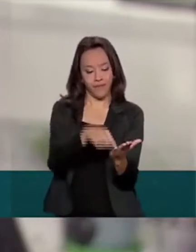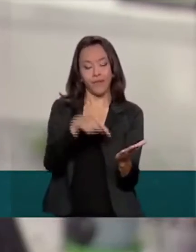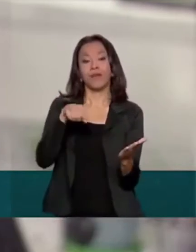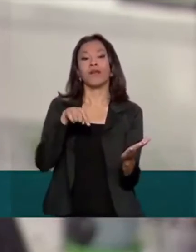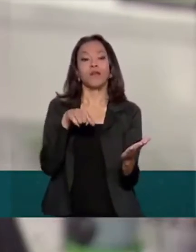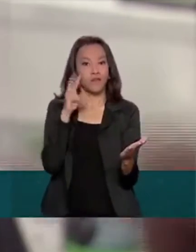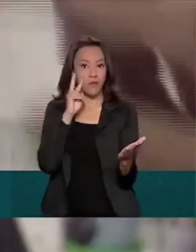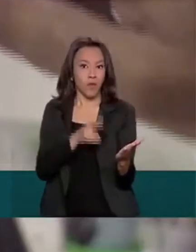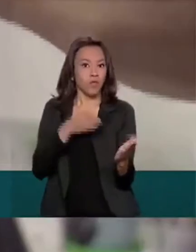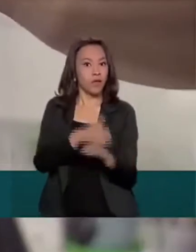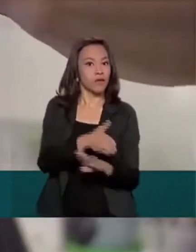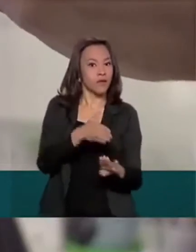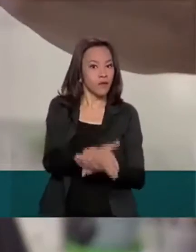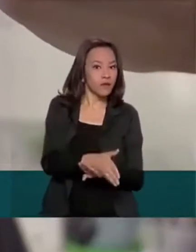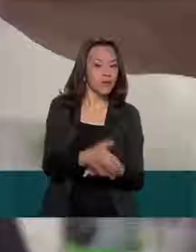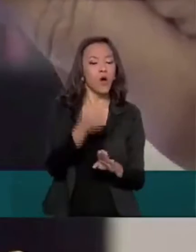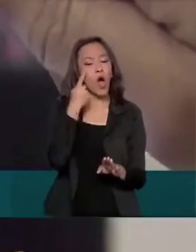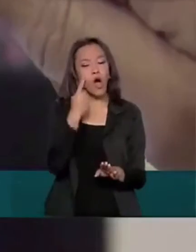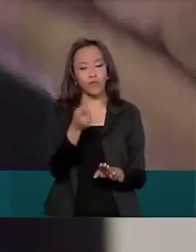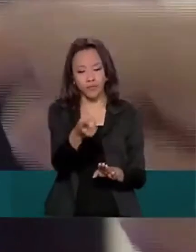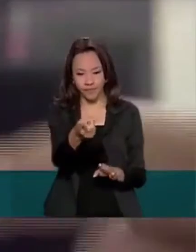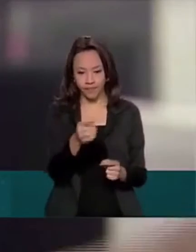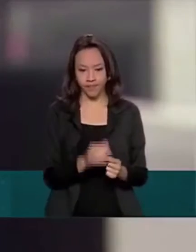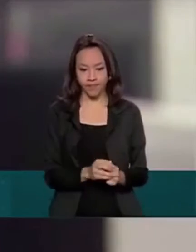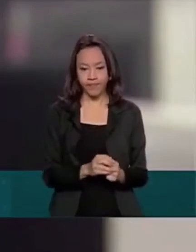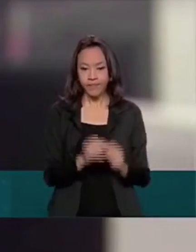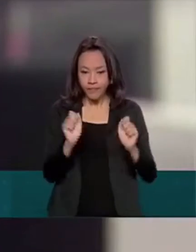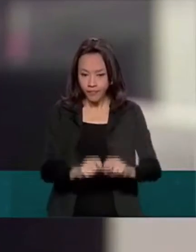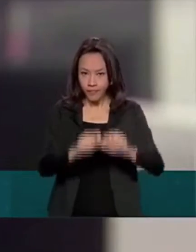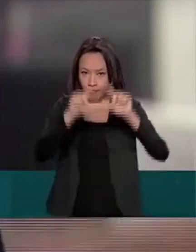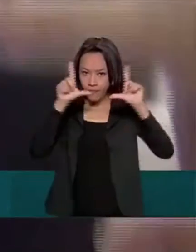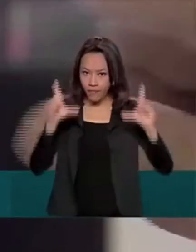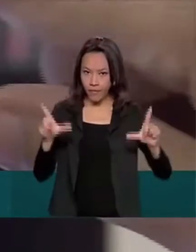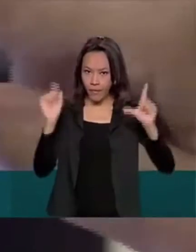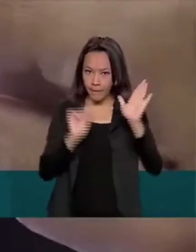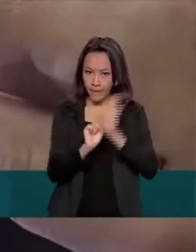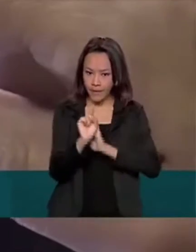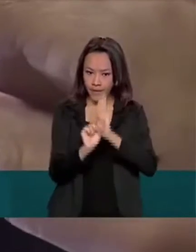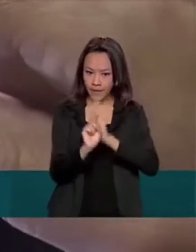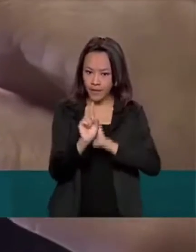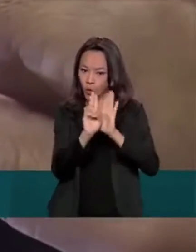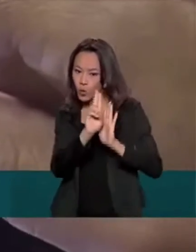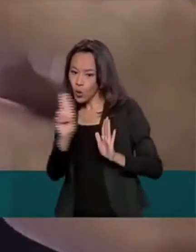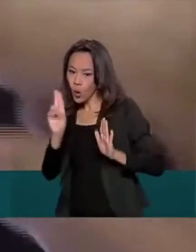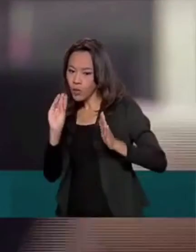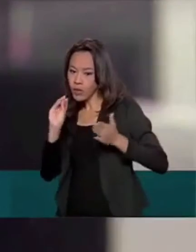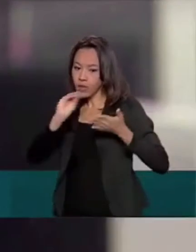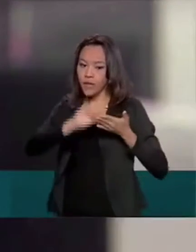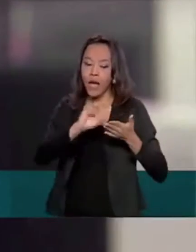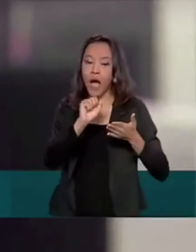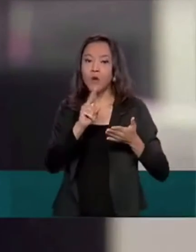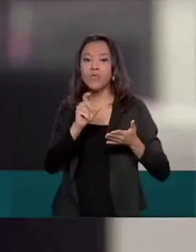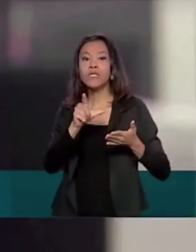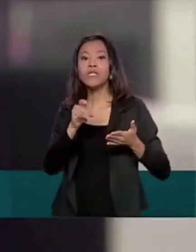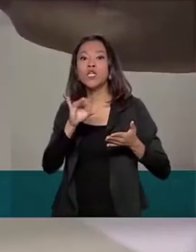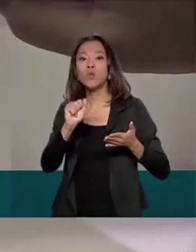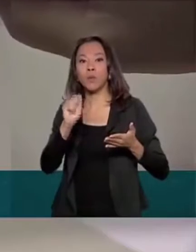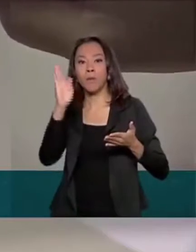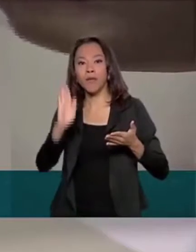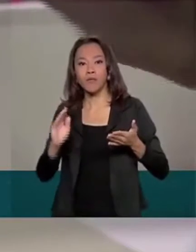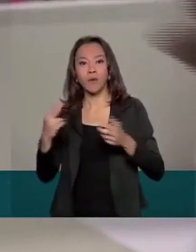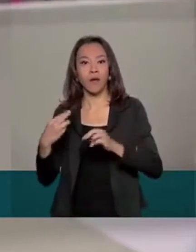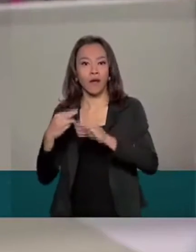na Apple Store. Veja o passo a passo. Depois de abrir na pesquisa, digite o nome Auxílio Brasil Caixa.